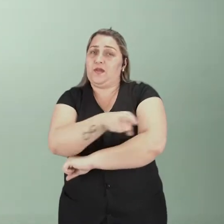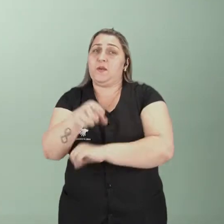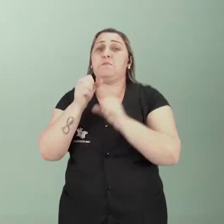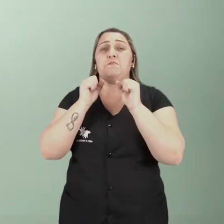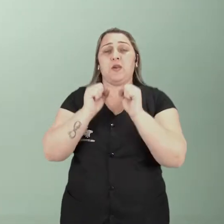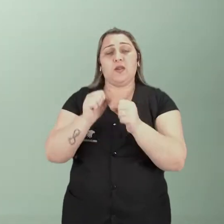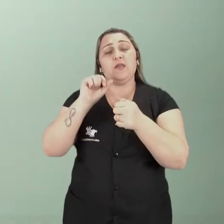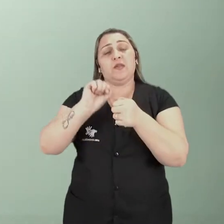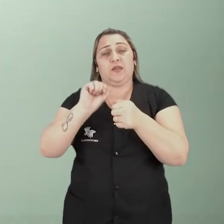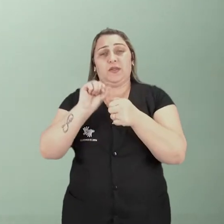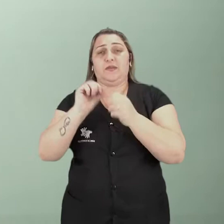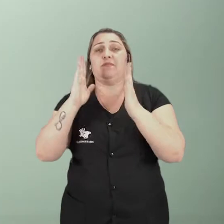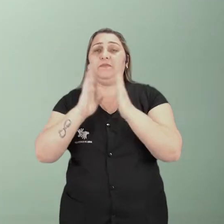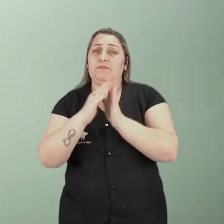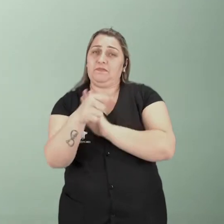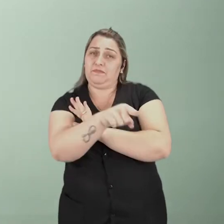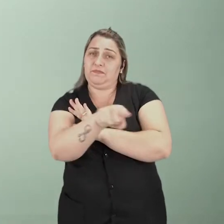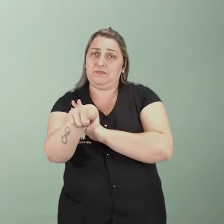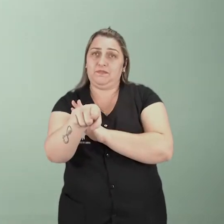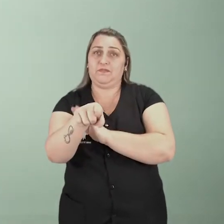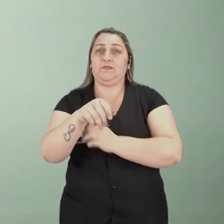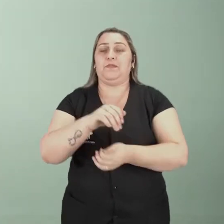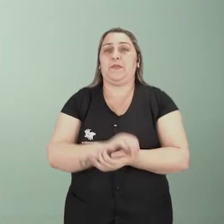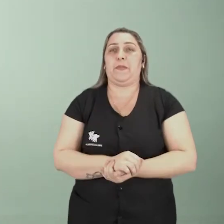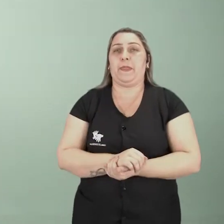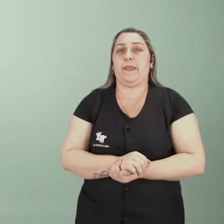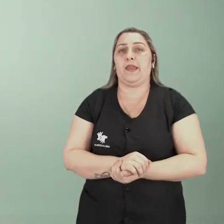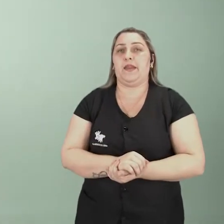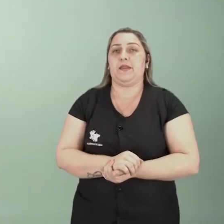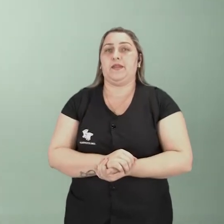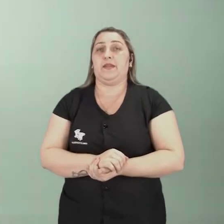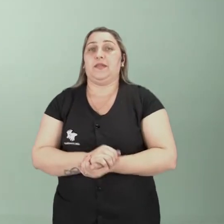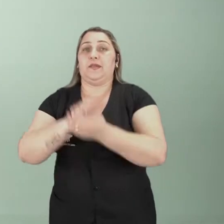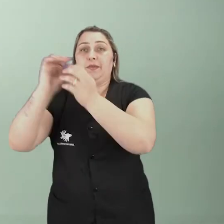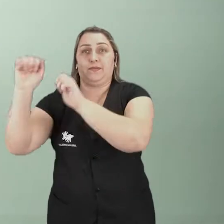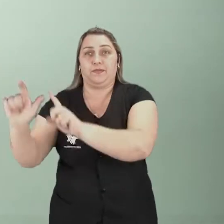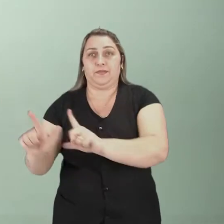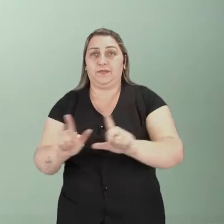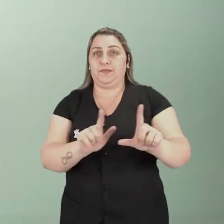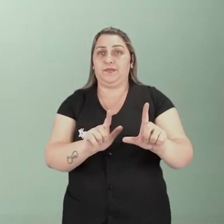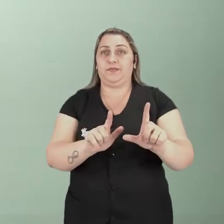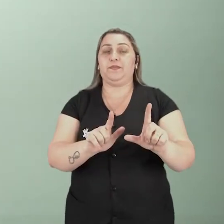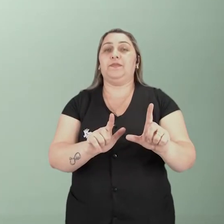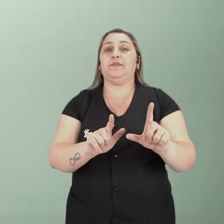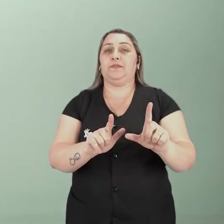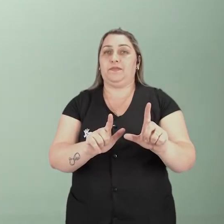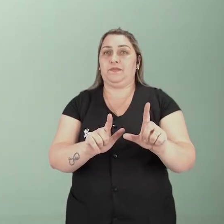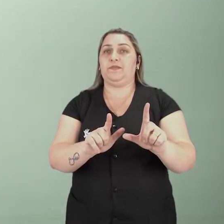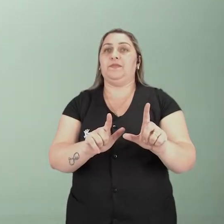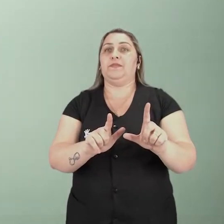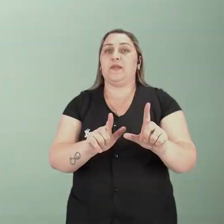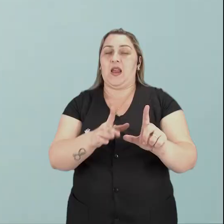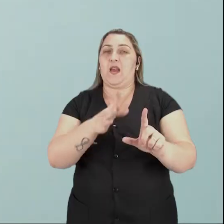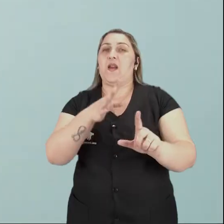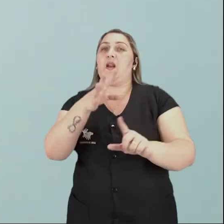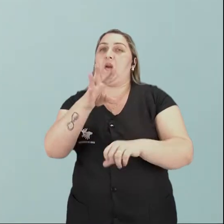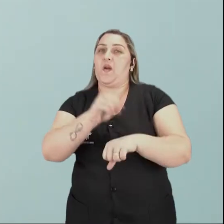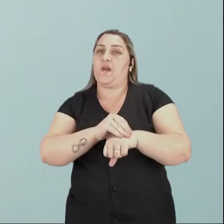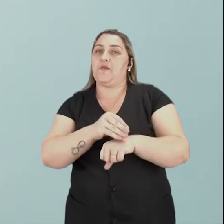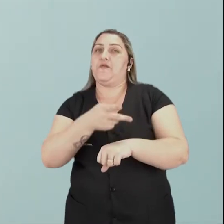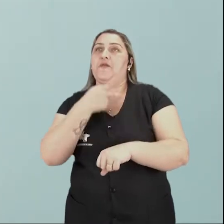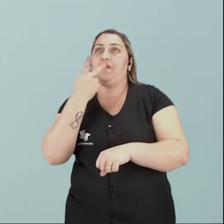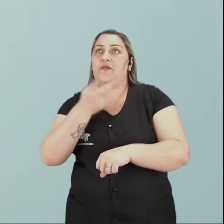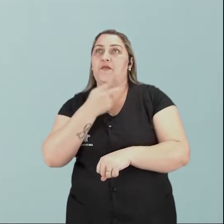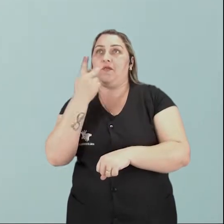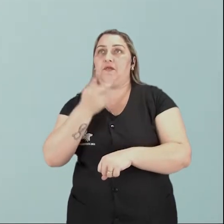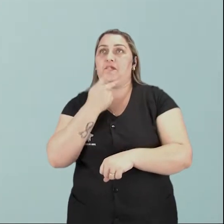possa fazer aí na sua casa. Então, me acompanha, vamos imergir nesse conhecimento, falar um